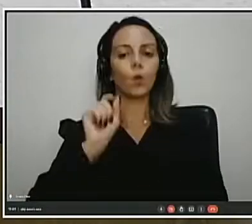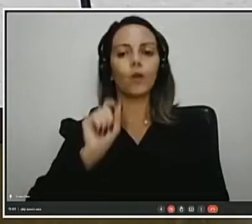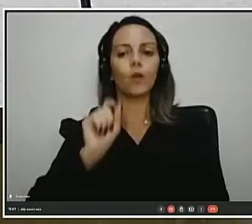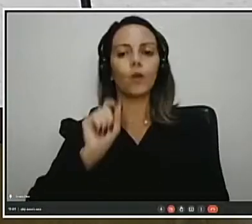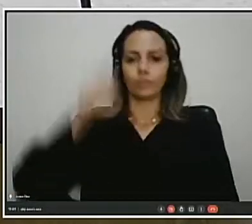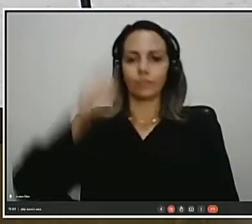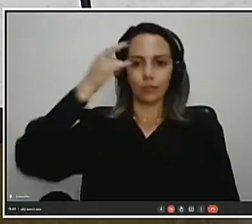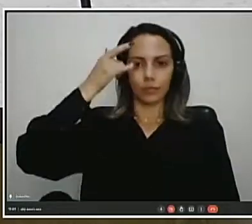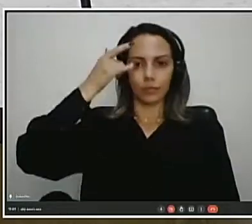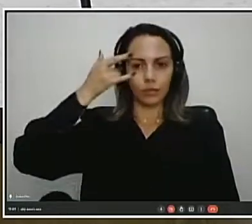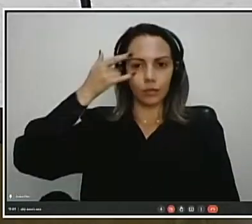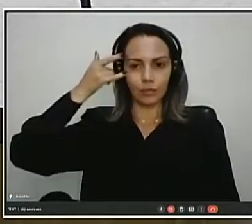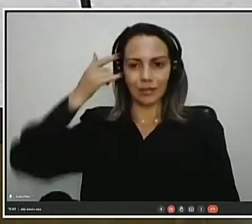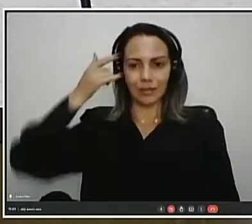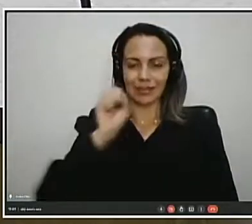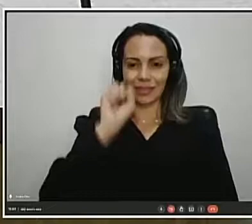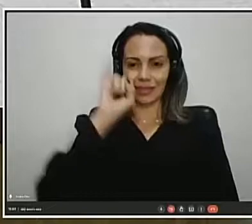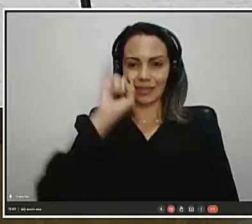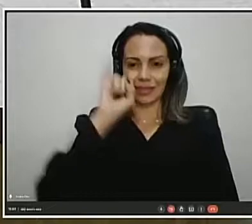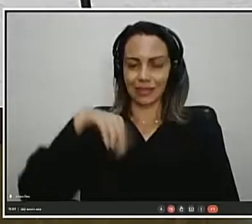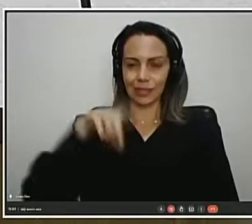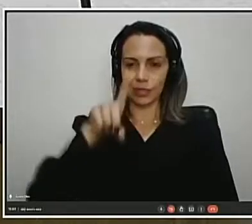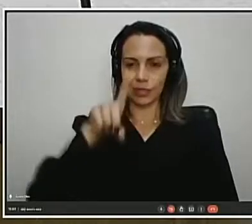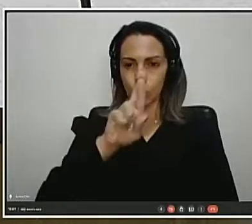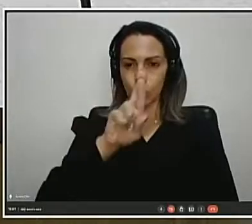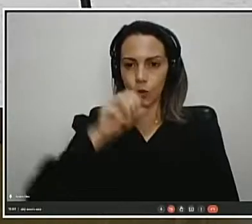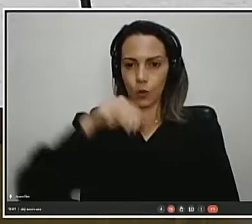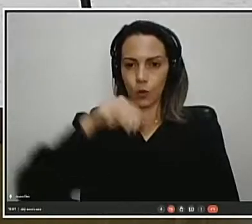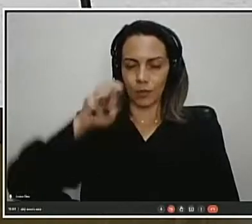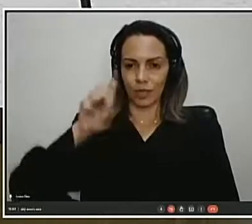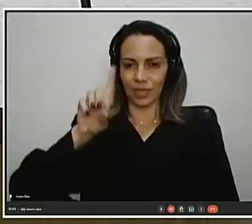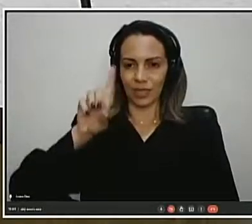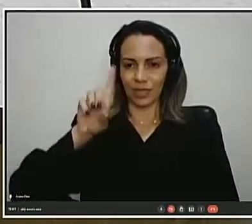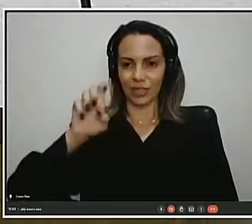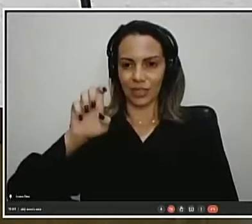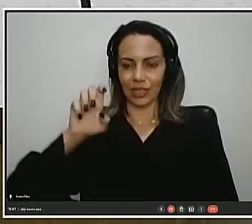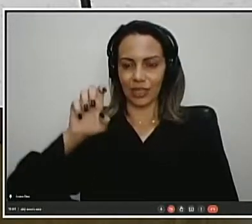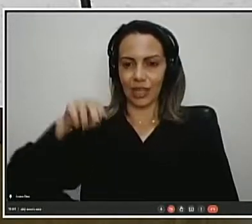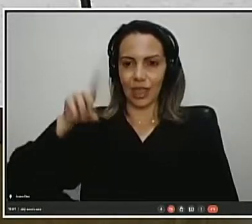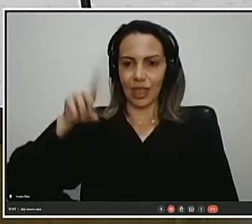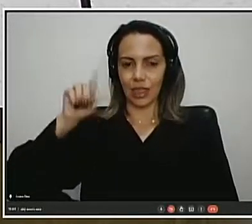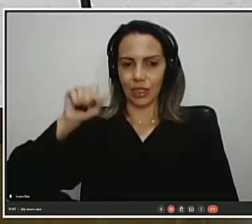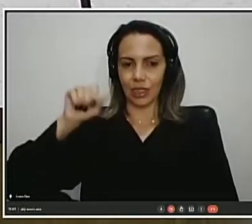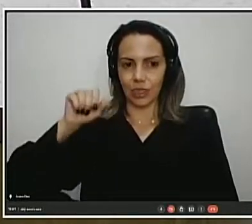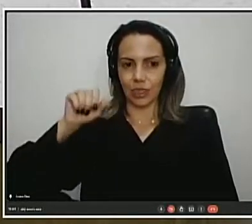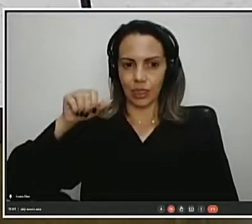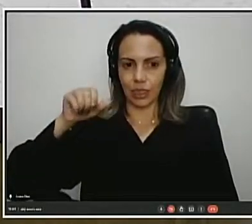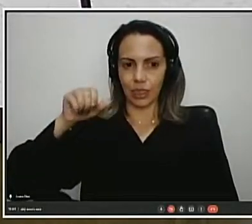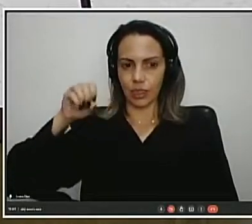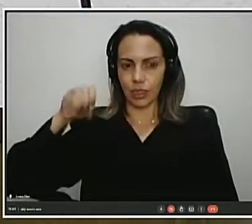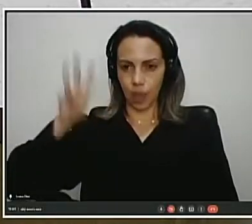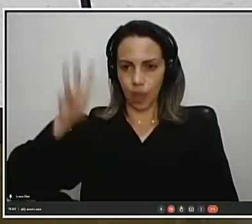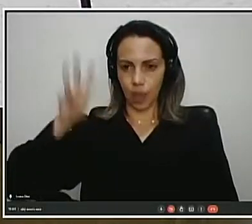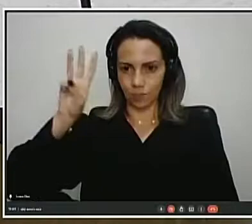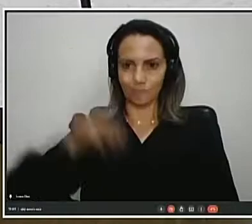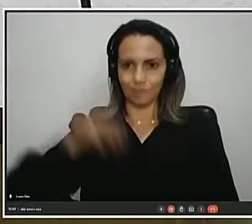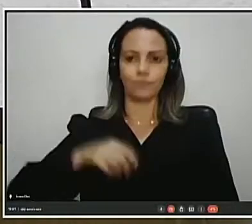de Síndrome de Down nos convoca a falar sobre o Dia Internacional e Nacional da Síndrome de